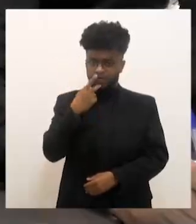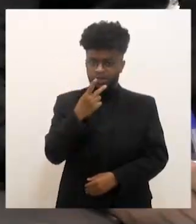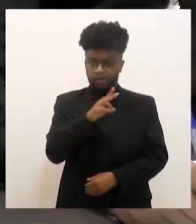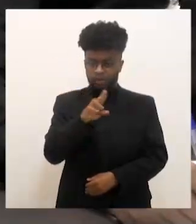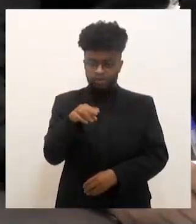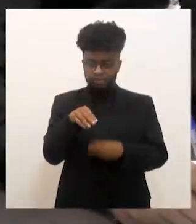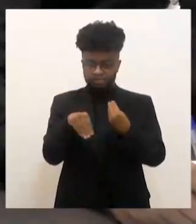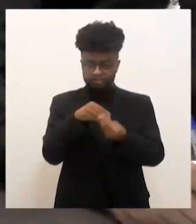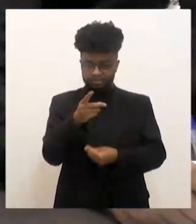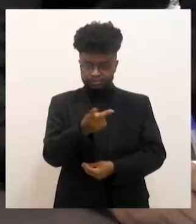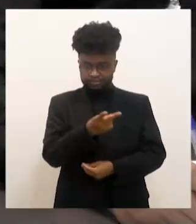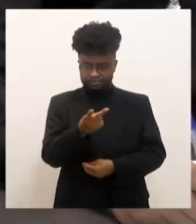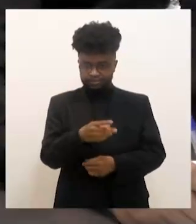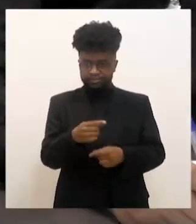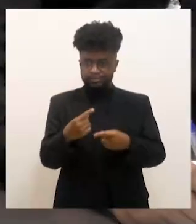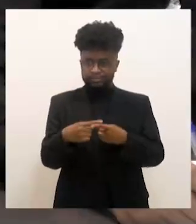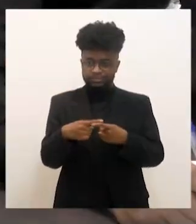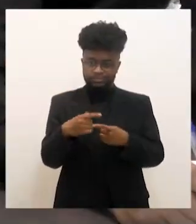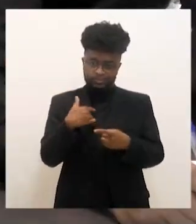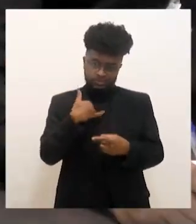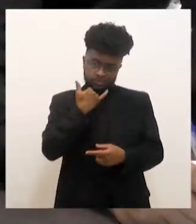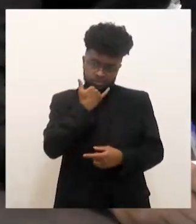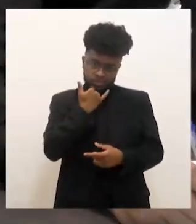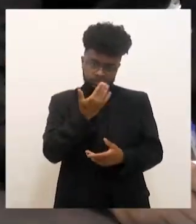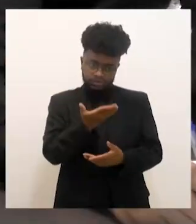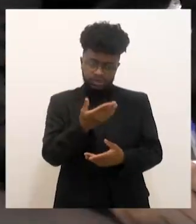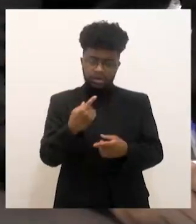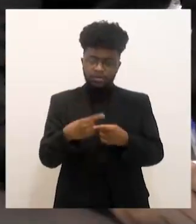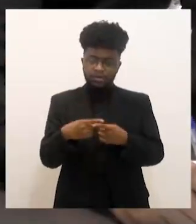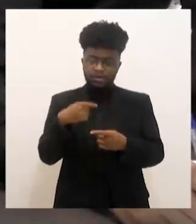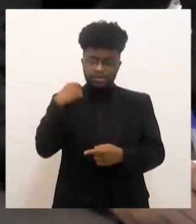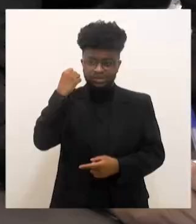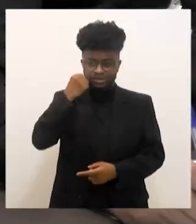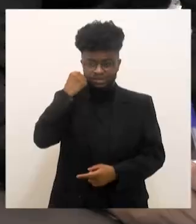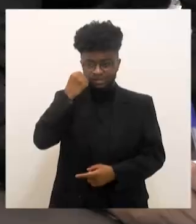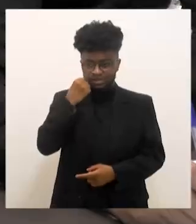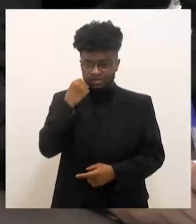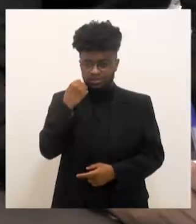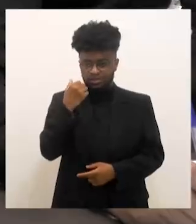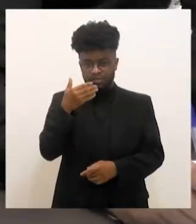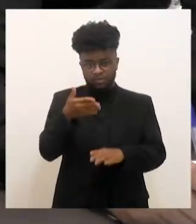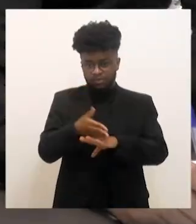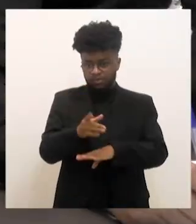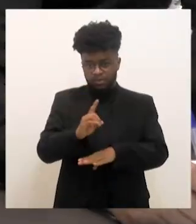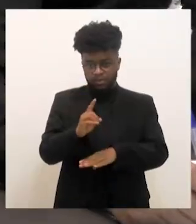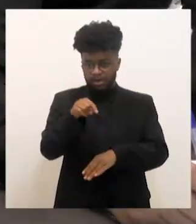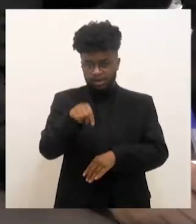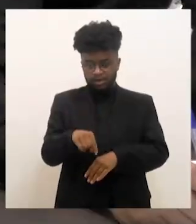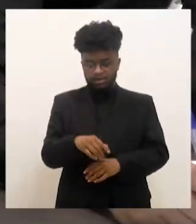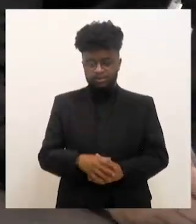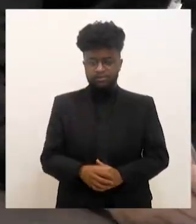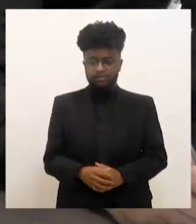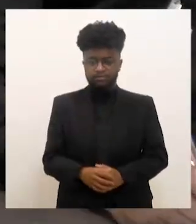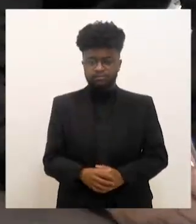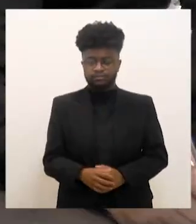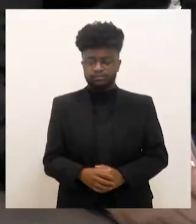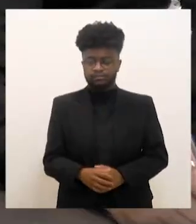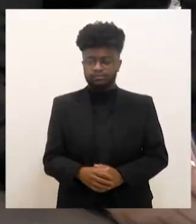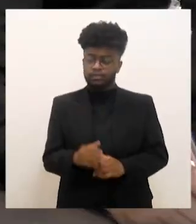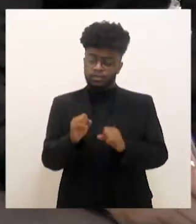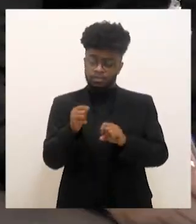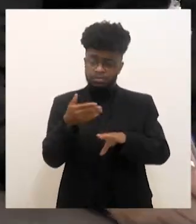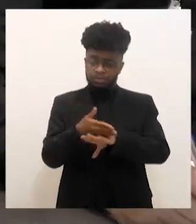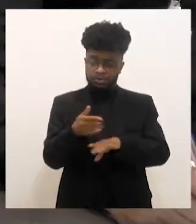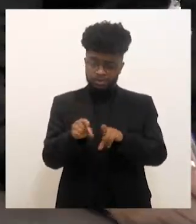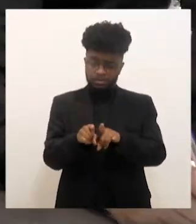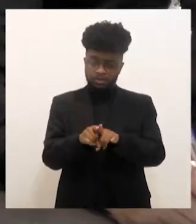eu também me e orgulho não muito. uma remissão a um senador que, independente de tudo, não participa do nosso dia a dia. Verdade. Pode participar, que se